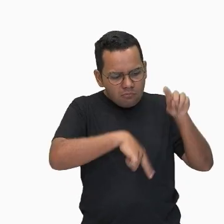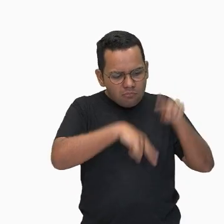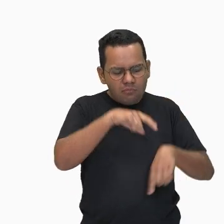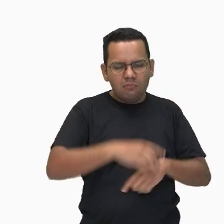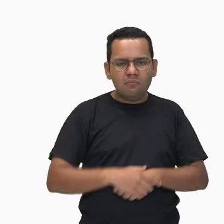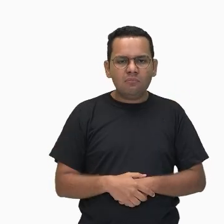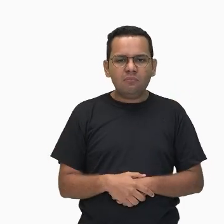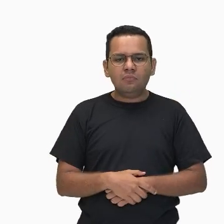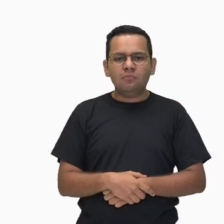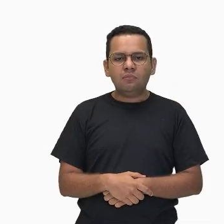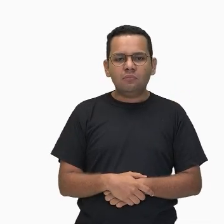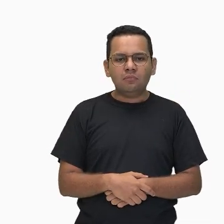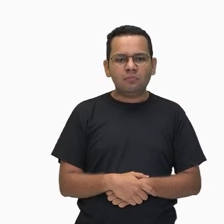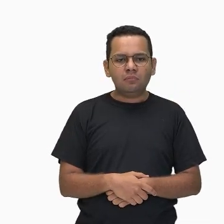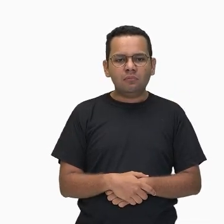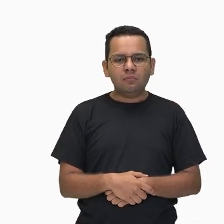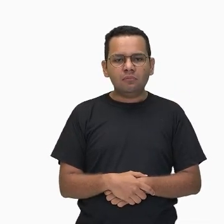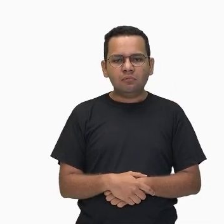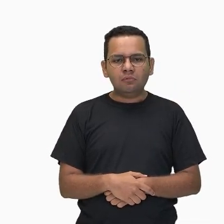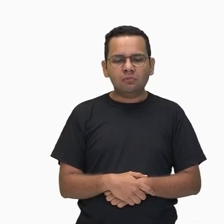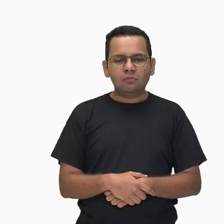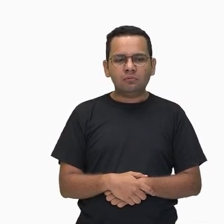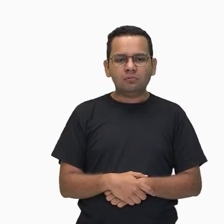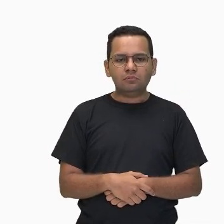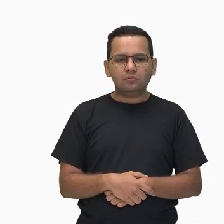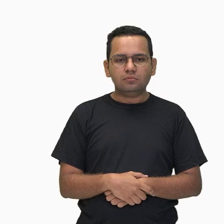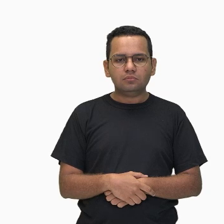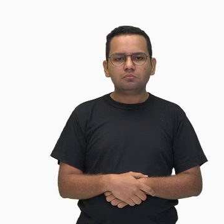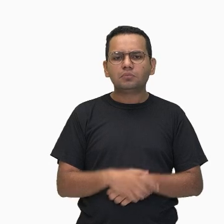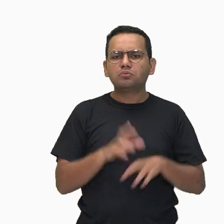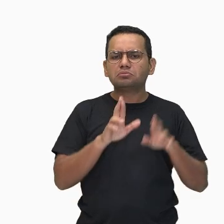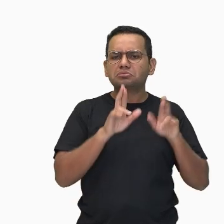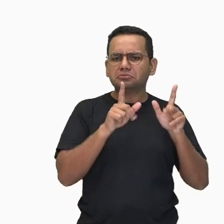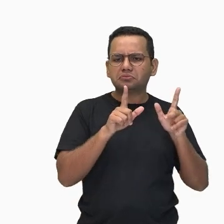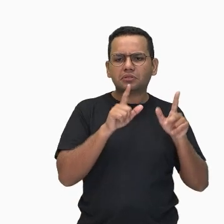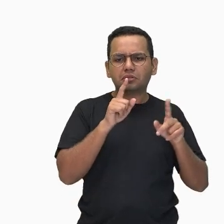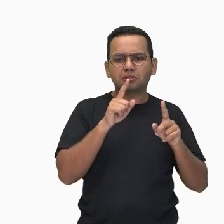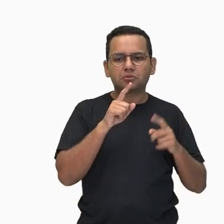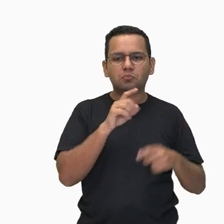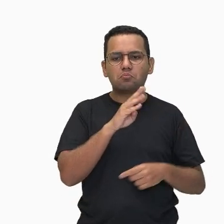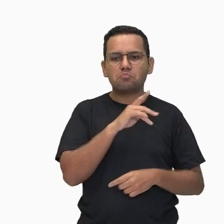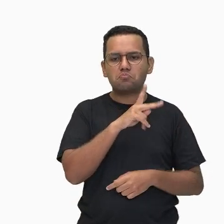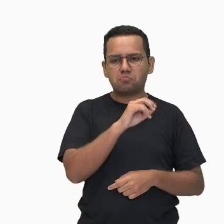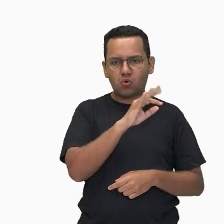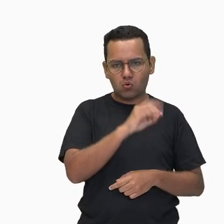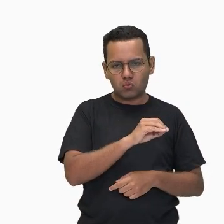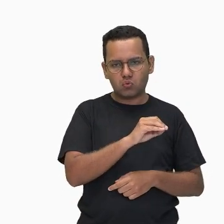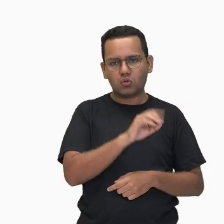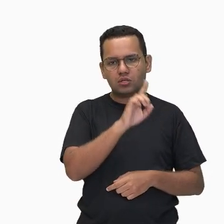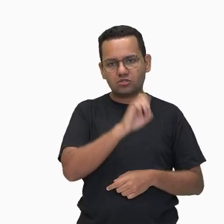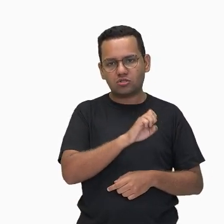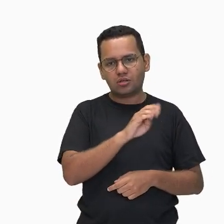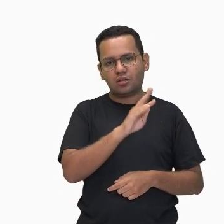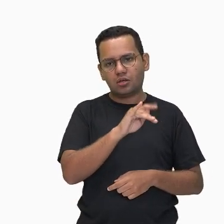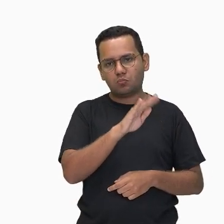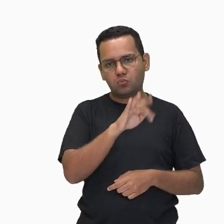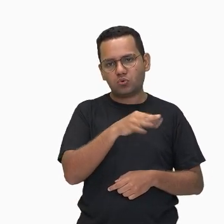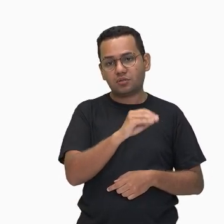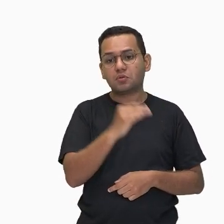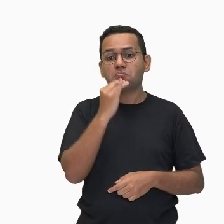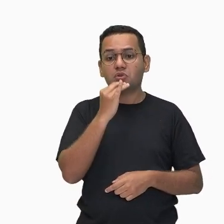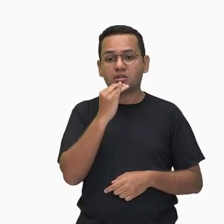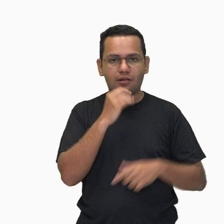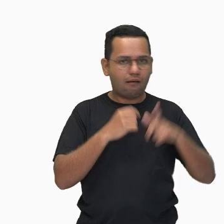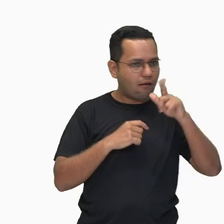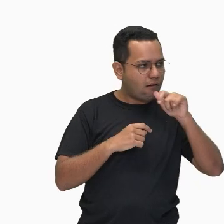explicar para você o que é um diferente ponto de ebulição. Olha só, tem substâncias como a água, por